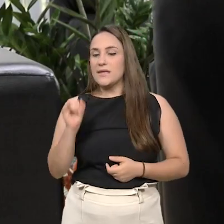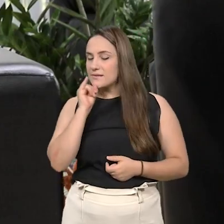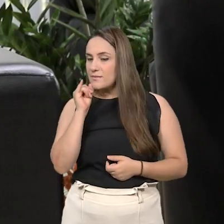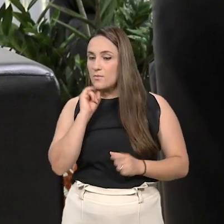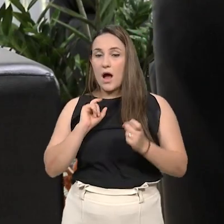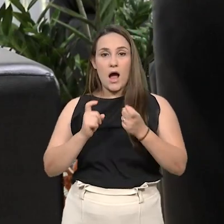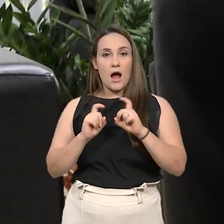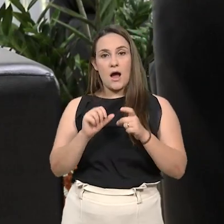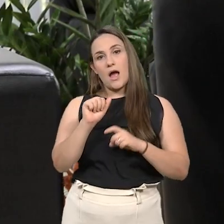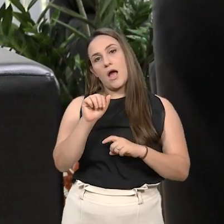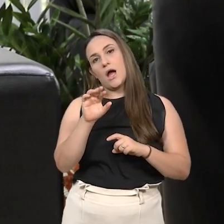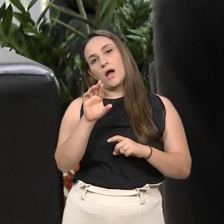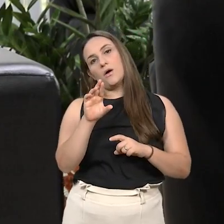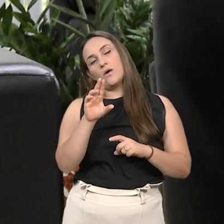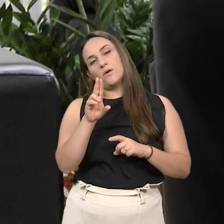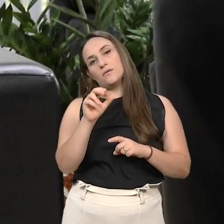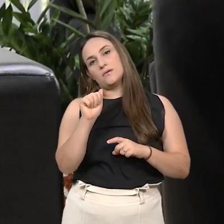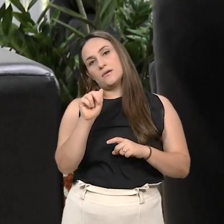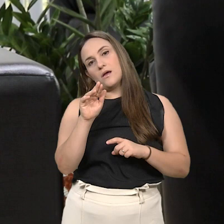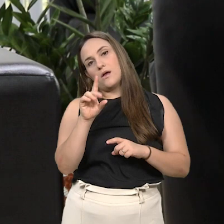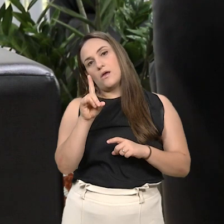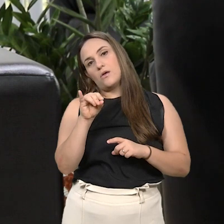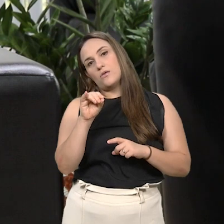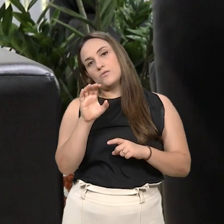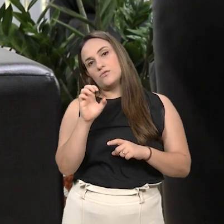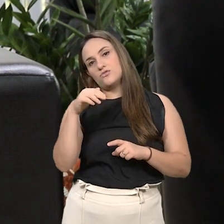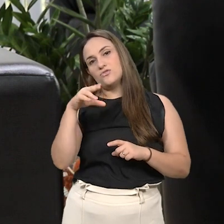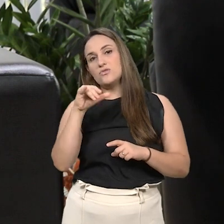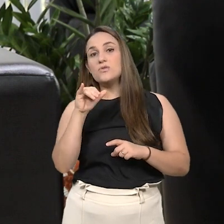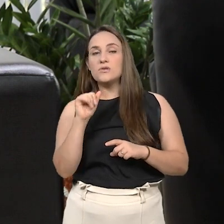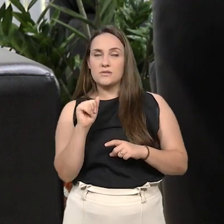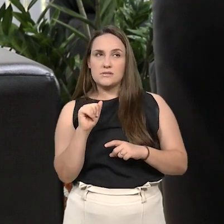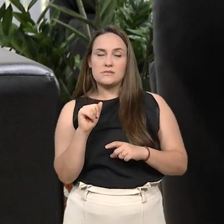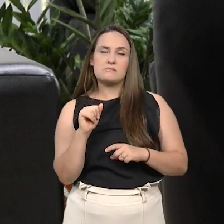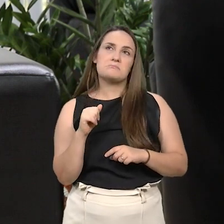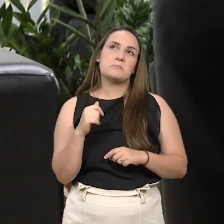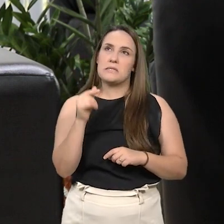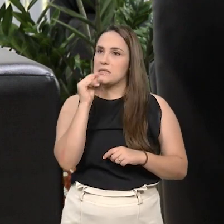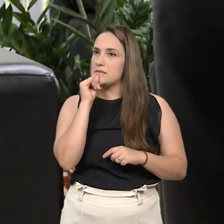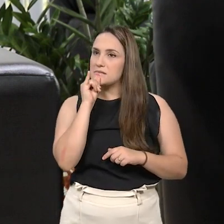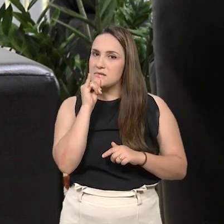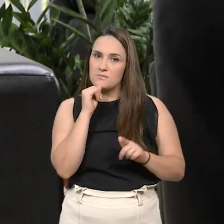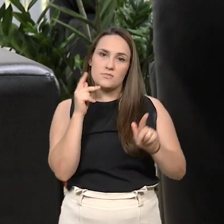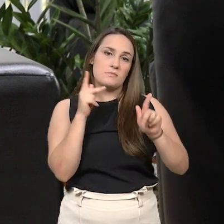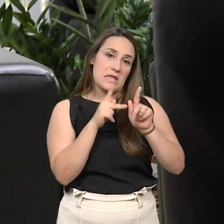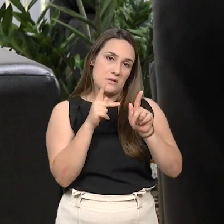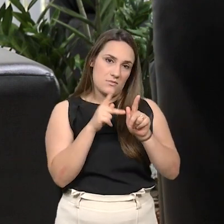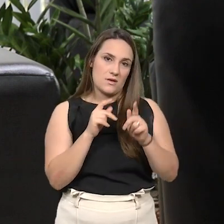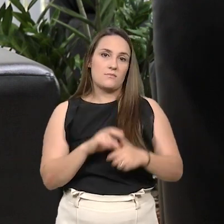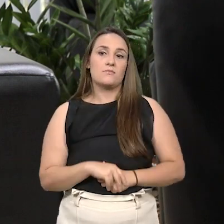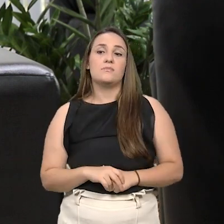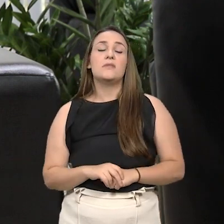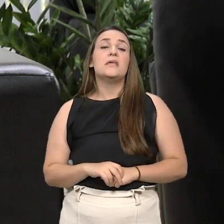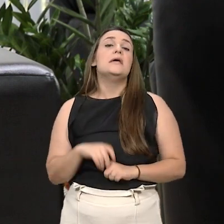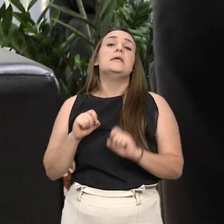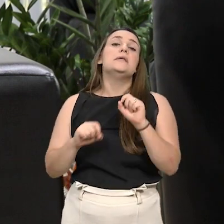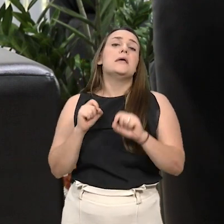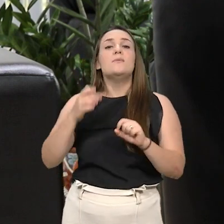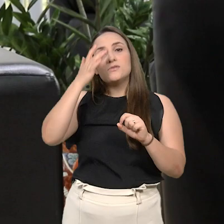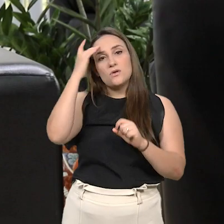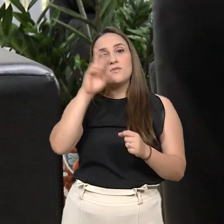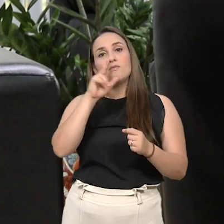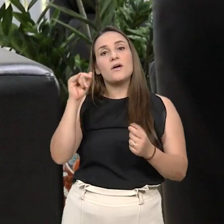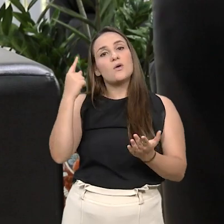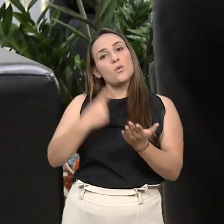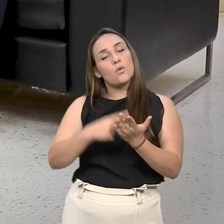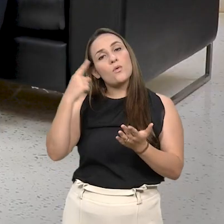Uma audiência na comarca eu falei Jardim, Vila Maracaju, vamos colocar de Pedro Gomes. Quem que vai marcar o dia que é esta